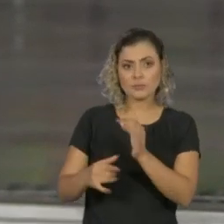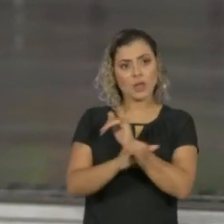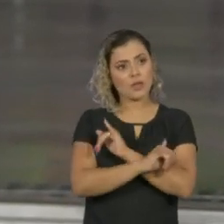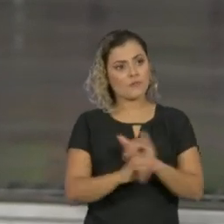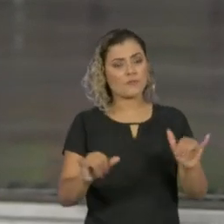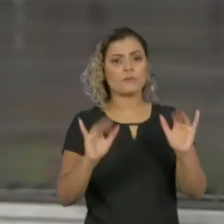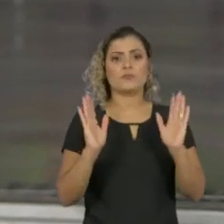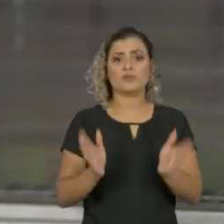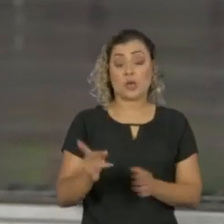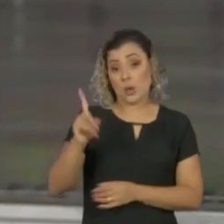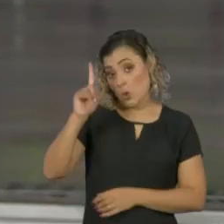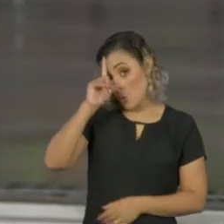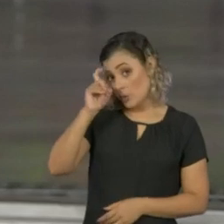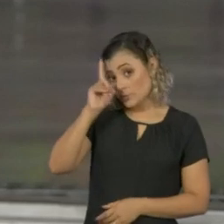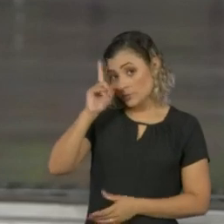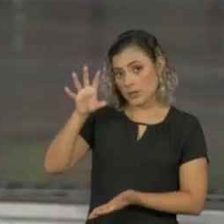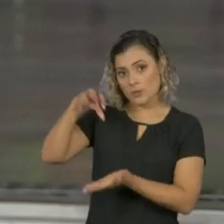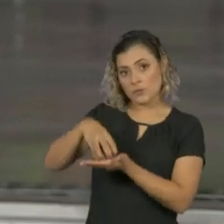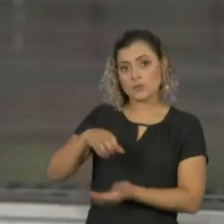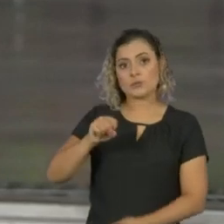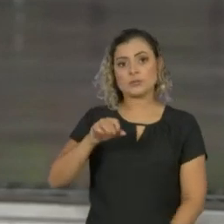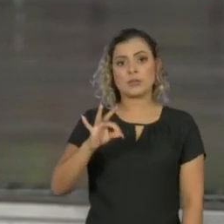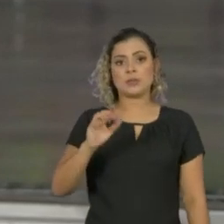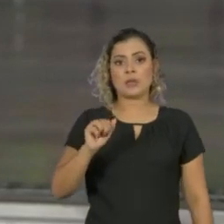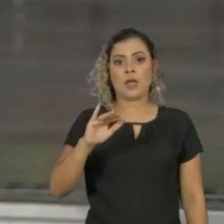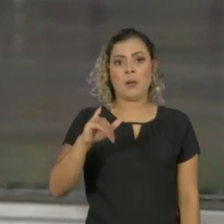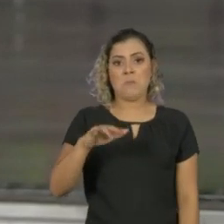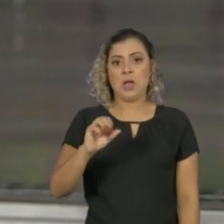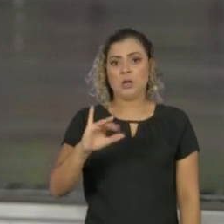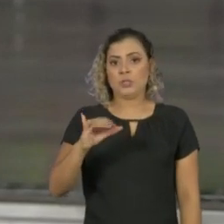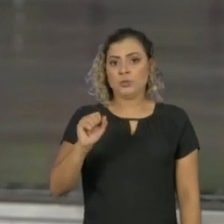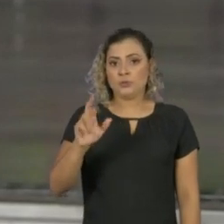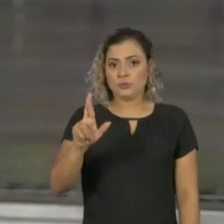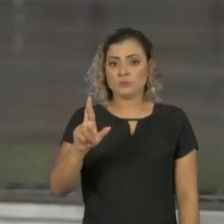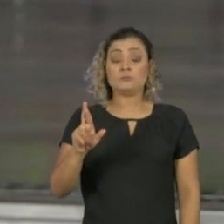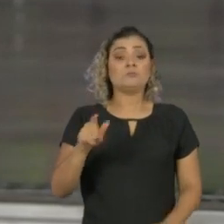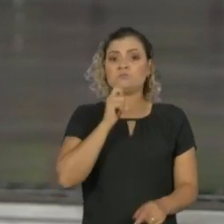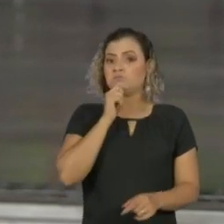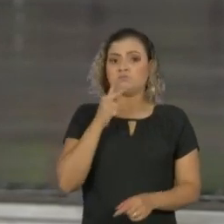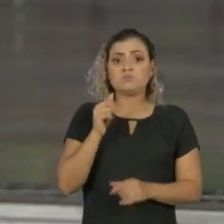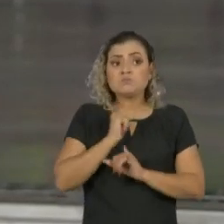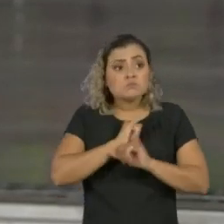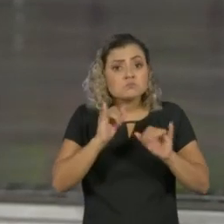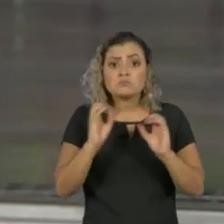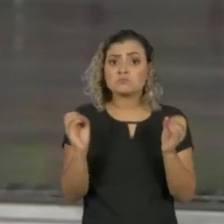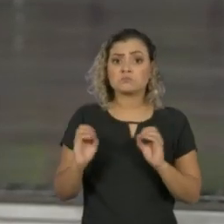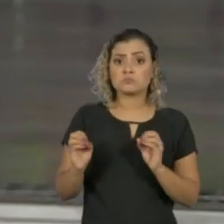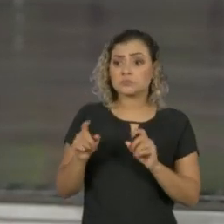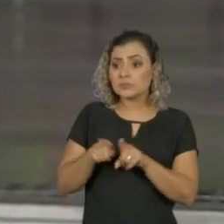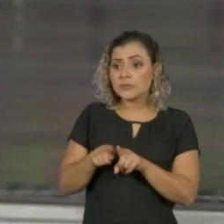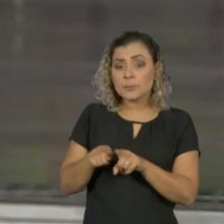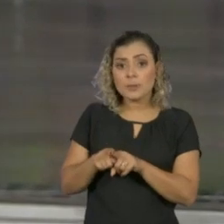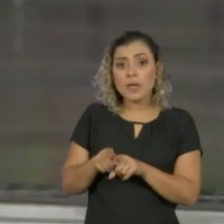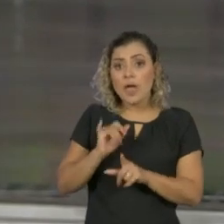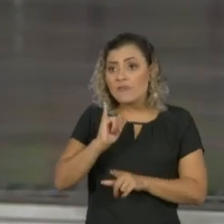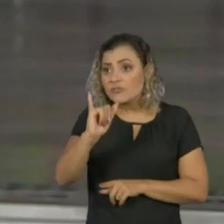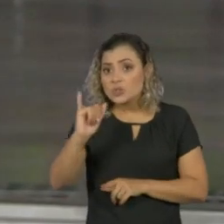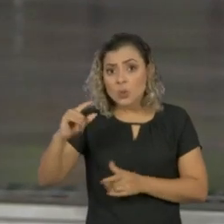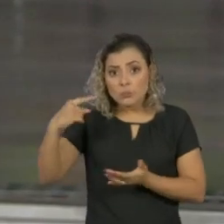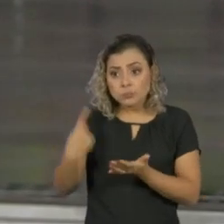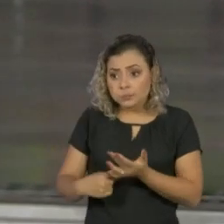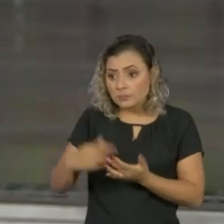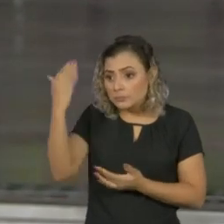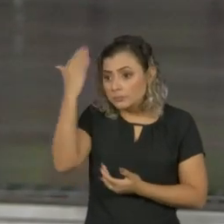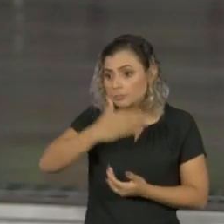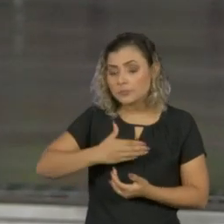noticiado, o Hospital Prevent Senior Santa Maggiore não notificaram nem a suspeição, nem tampouco a confirmação dos